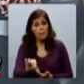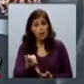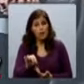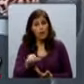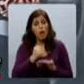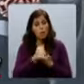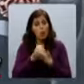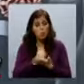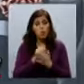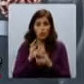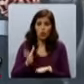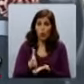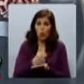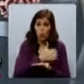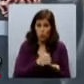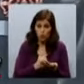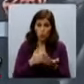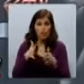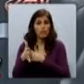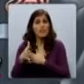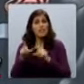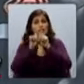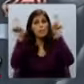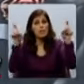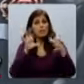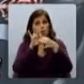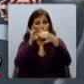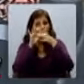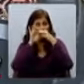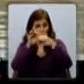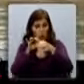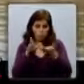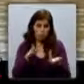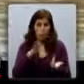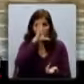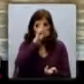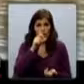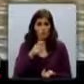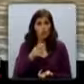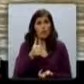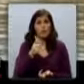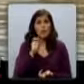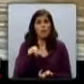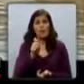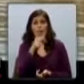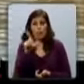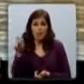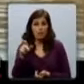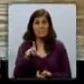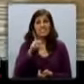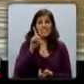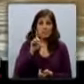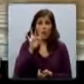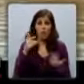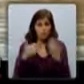empresas que colaboram diretamente com o governo da província de Benguela. 64 mortos na sequência das inundações